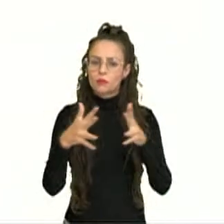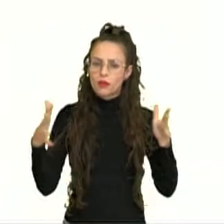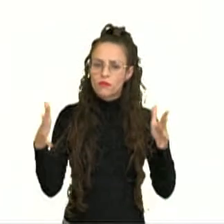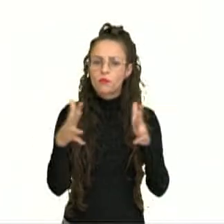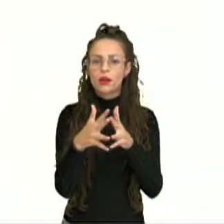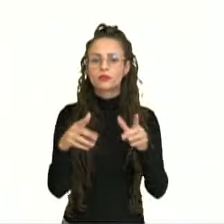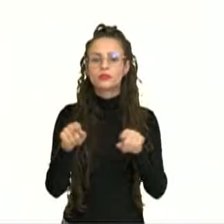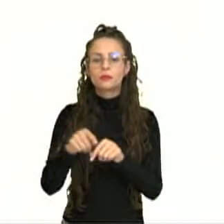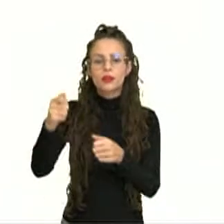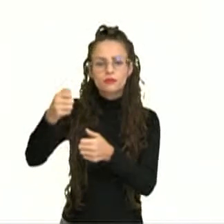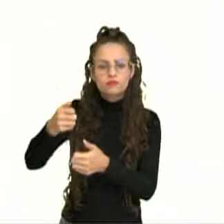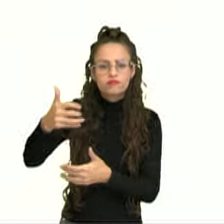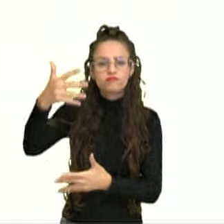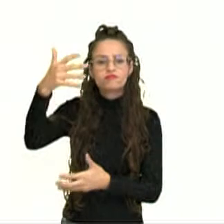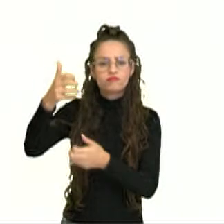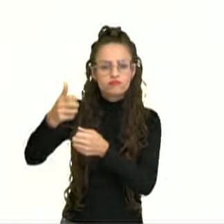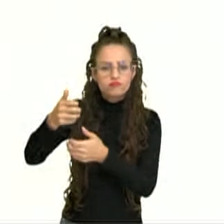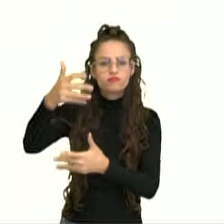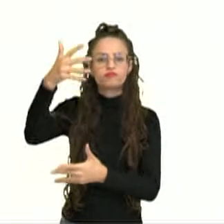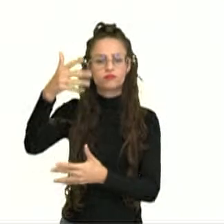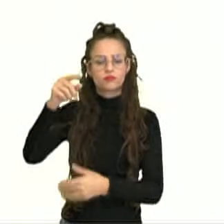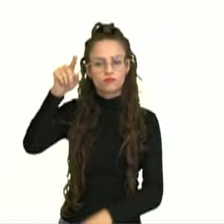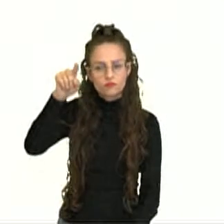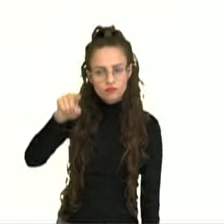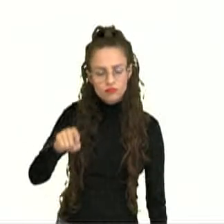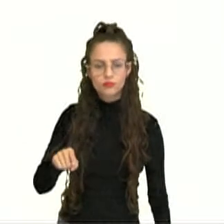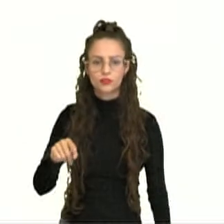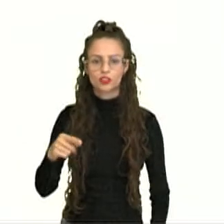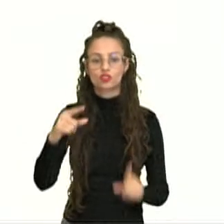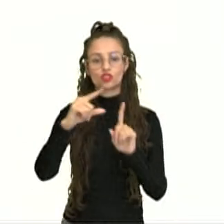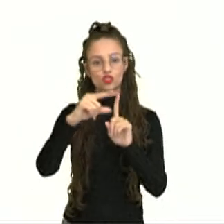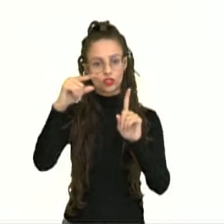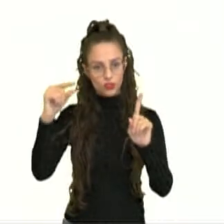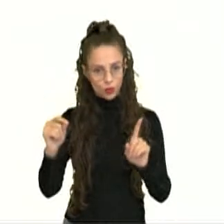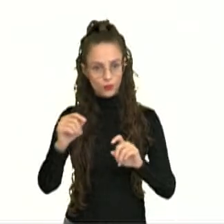a rolagem quando ele circula digitalmente.